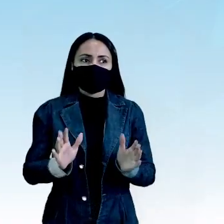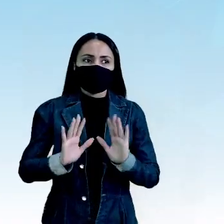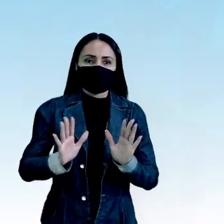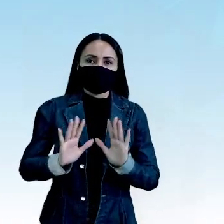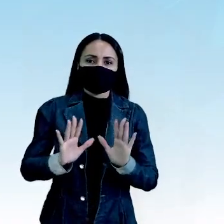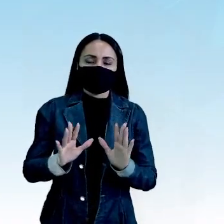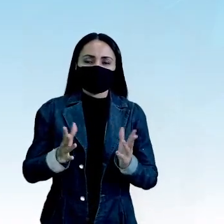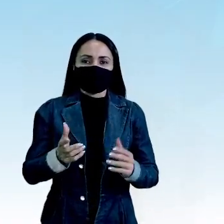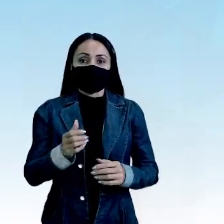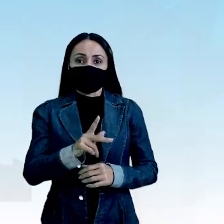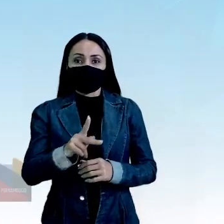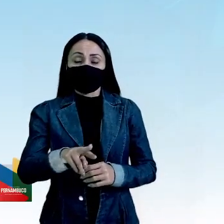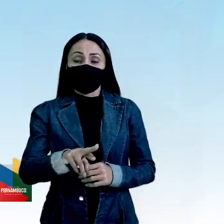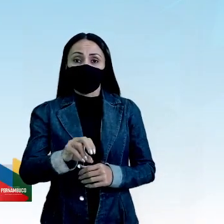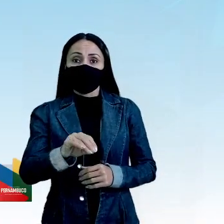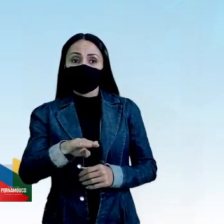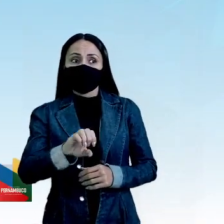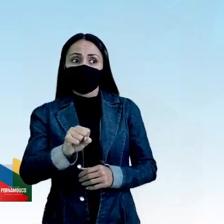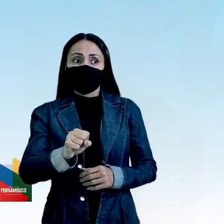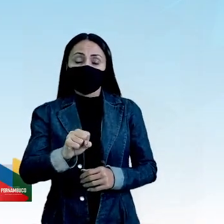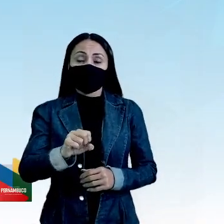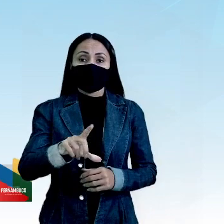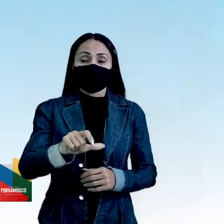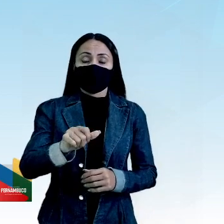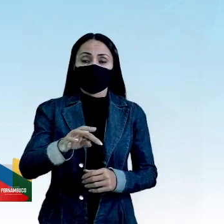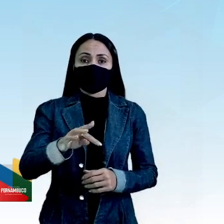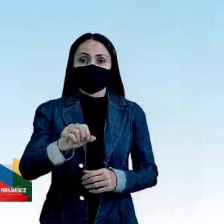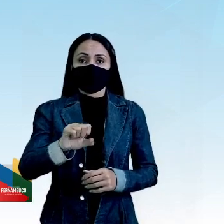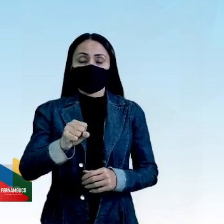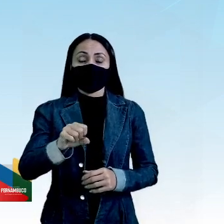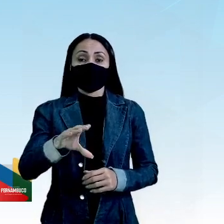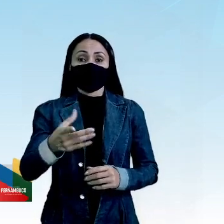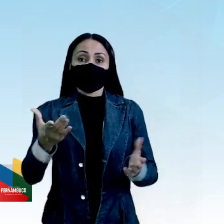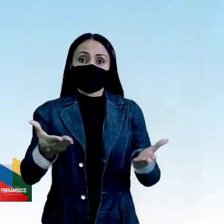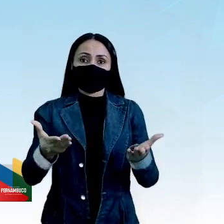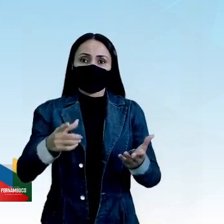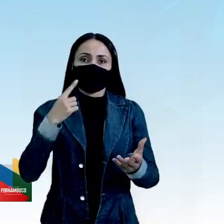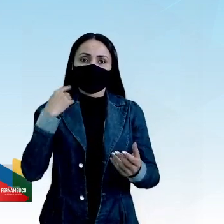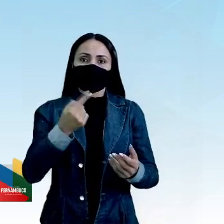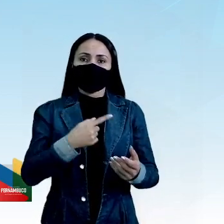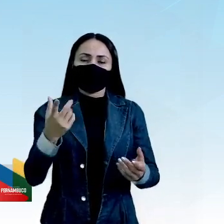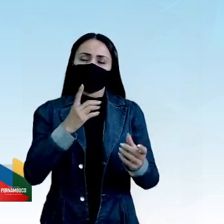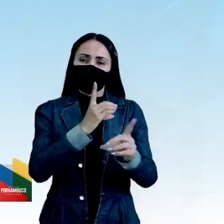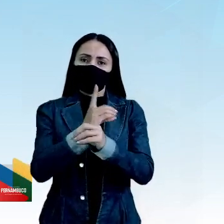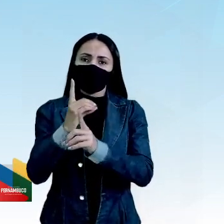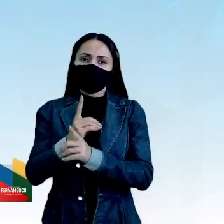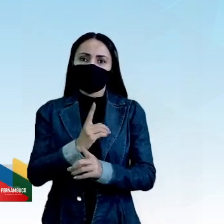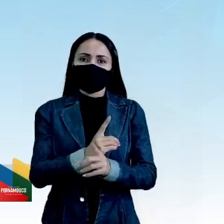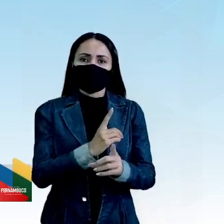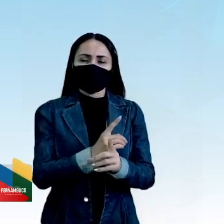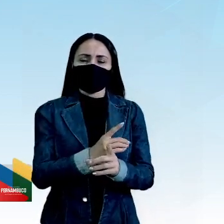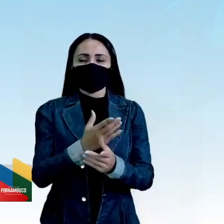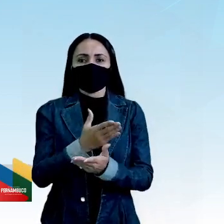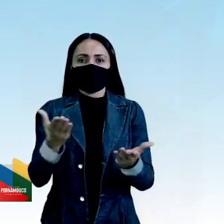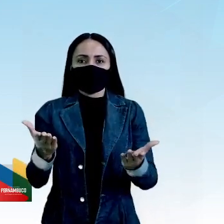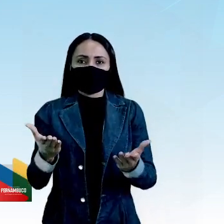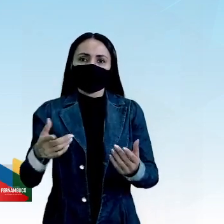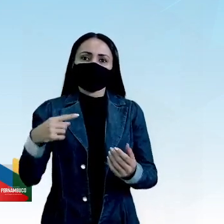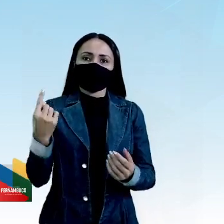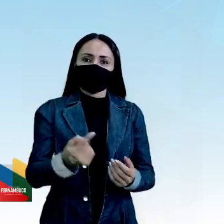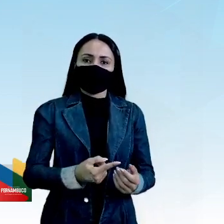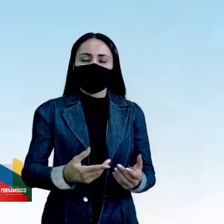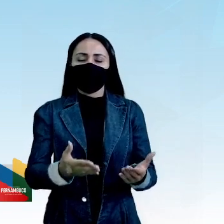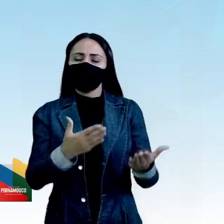Olá, estudantes! Eu sou o professor Robson Anselmo Tavares e hoje nós temos mais um encontro, componente Papo